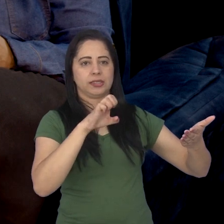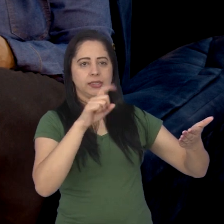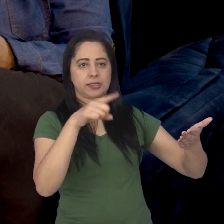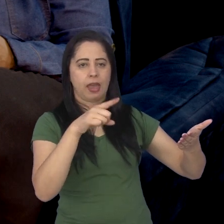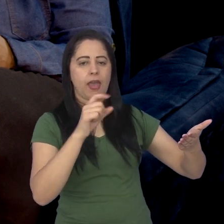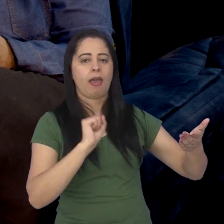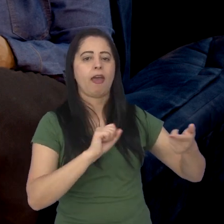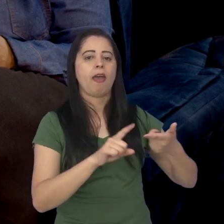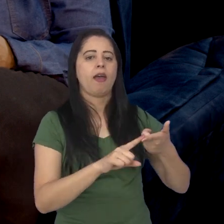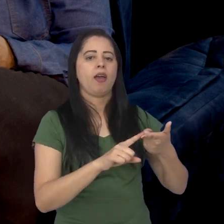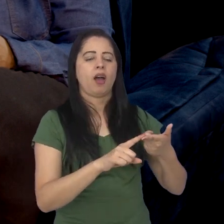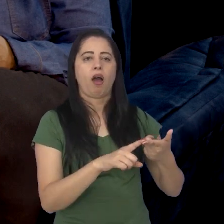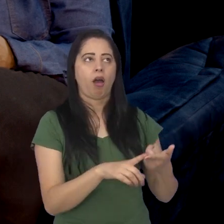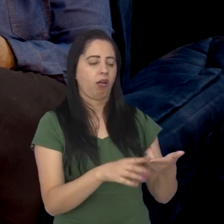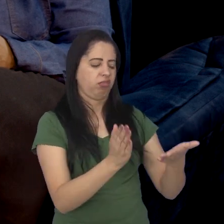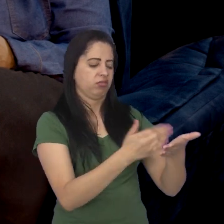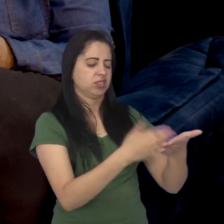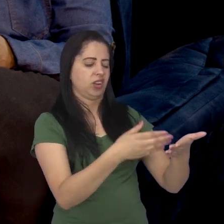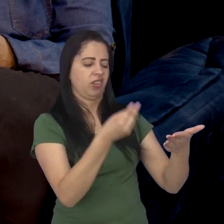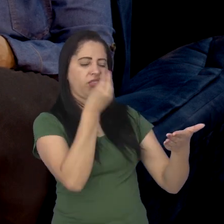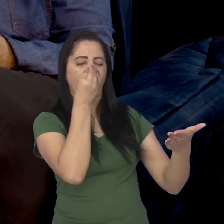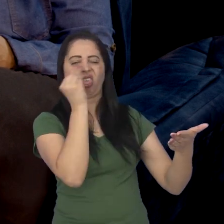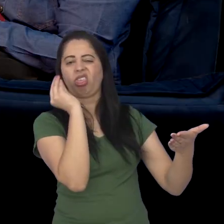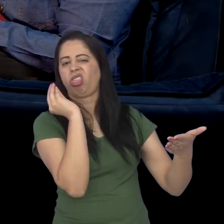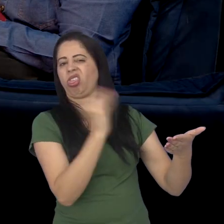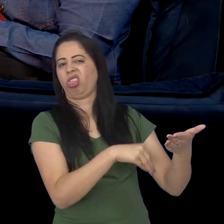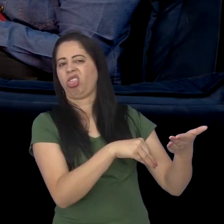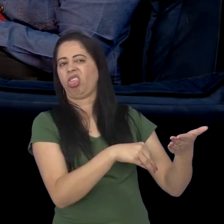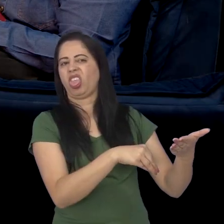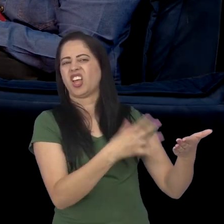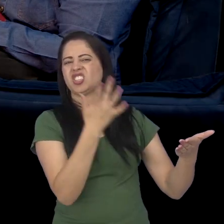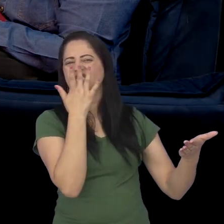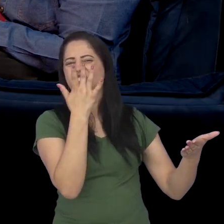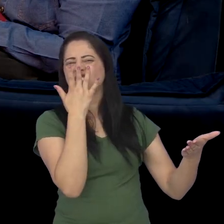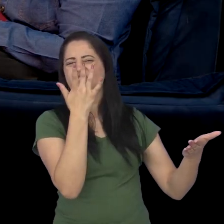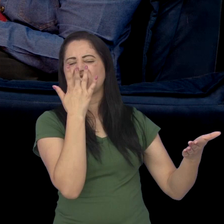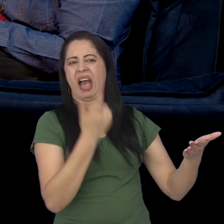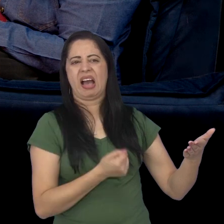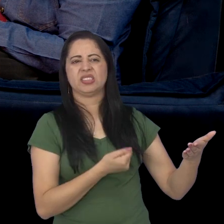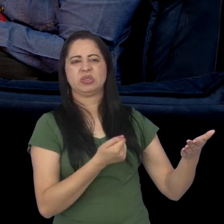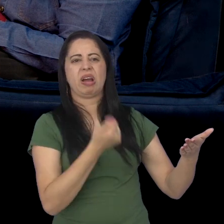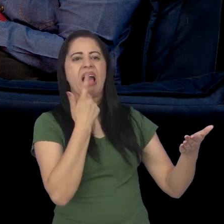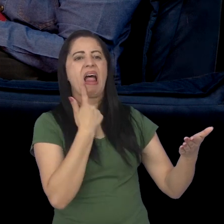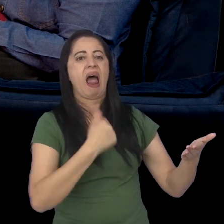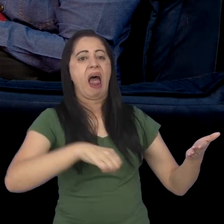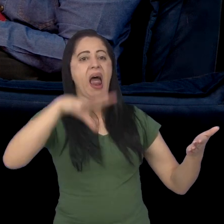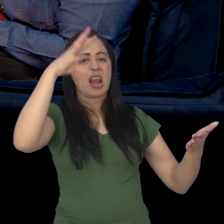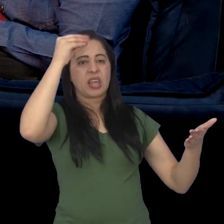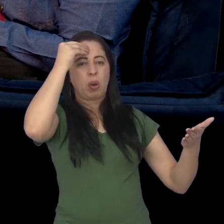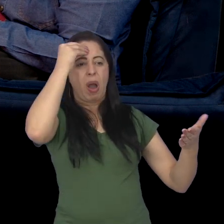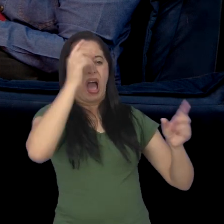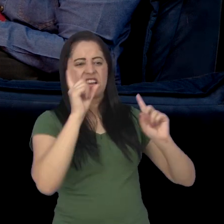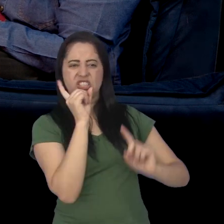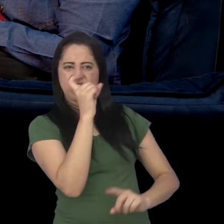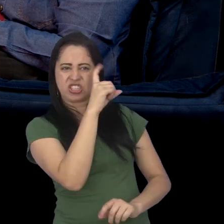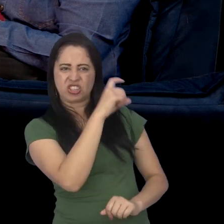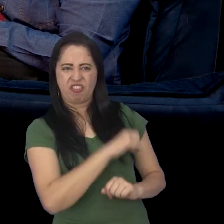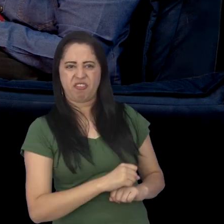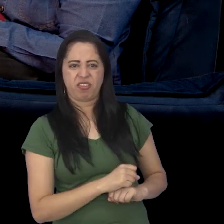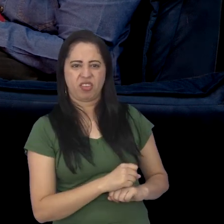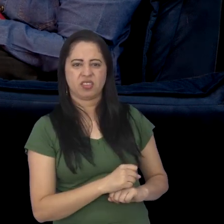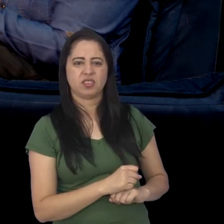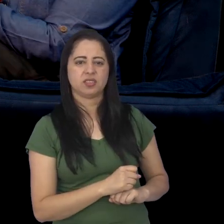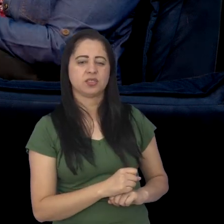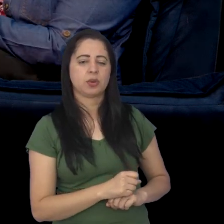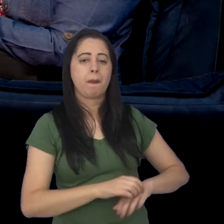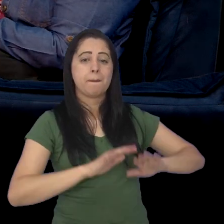faziam a gente ler José de Alencar, que eu odiava, eu chorava, odiei esse livro, porque eu não tinha maturidade